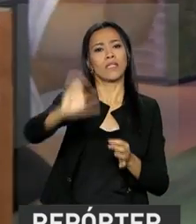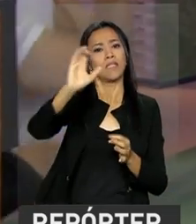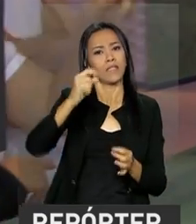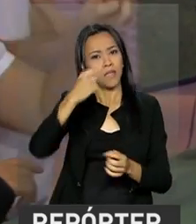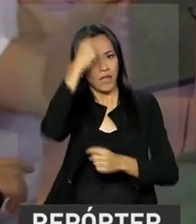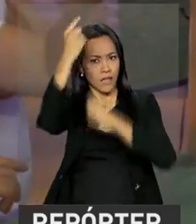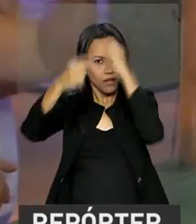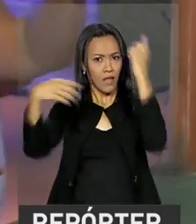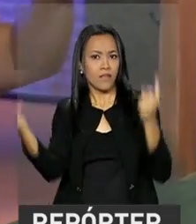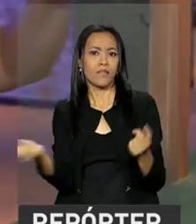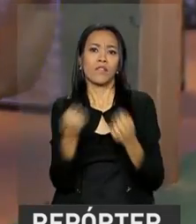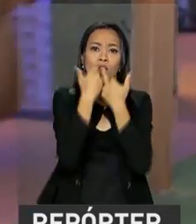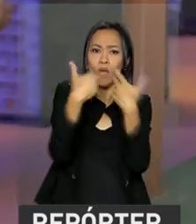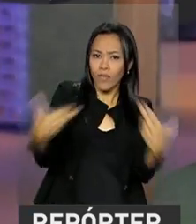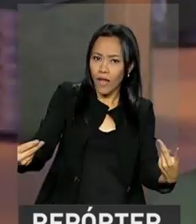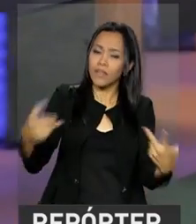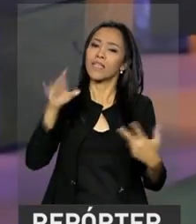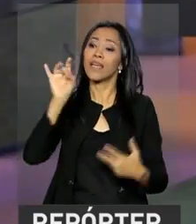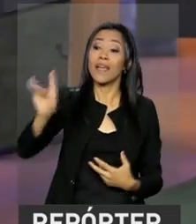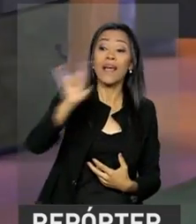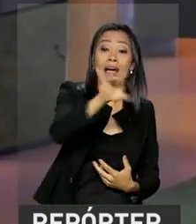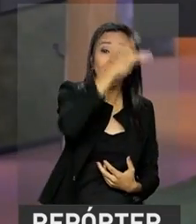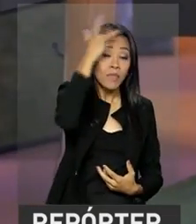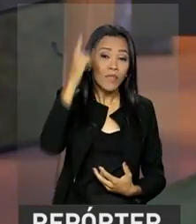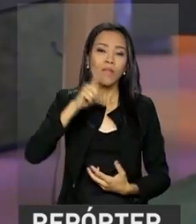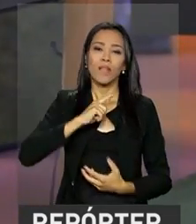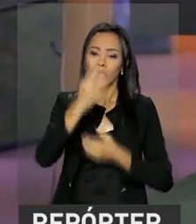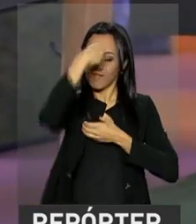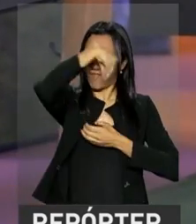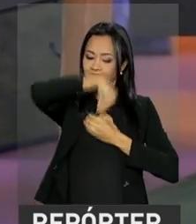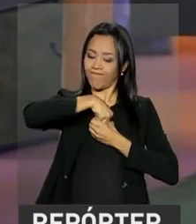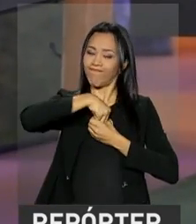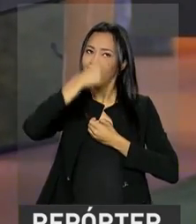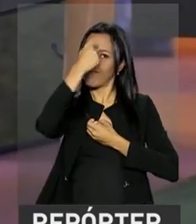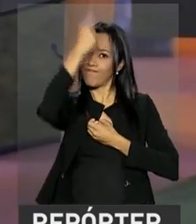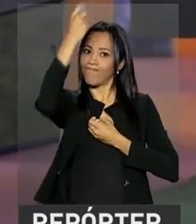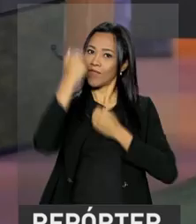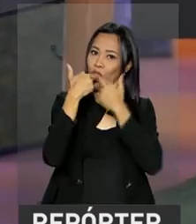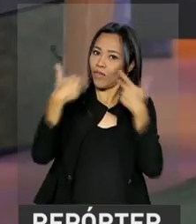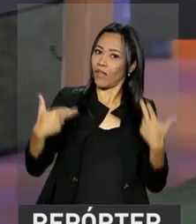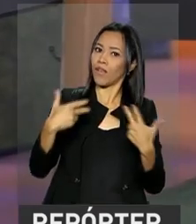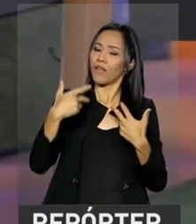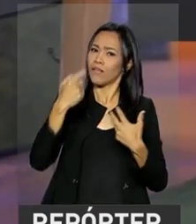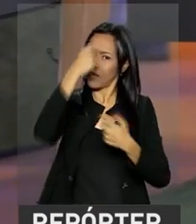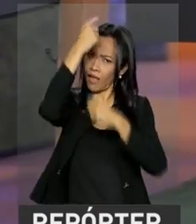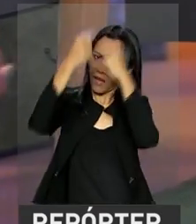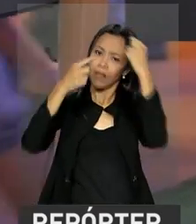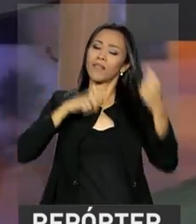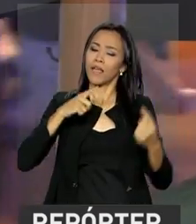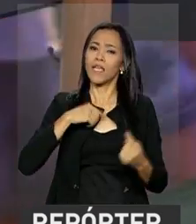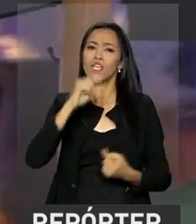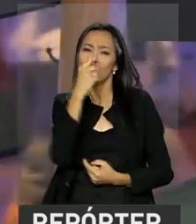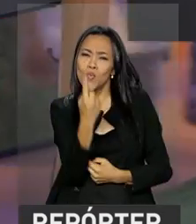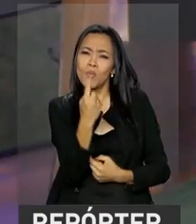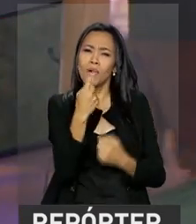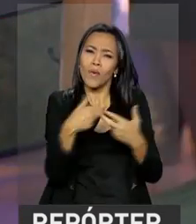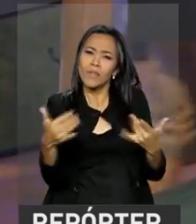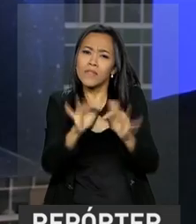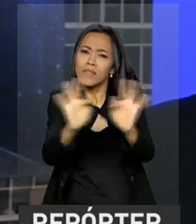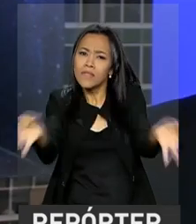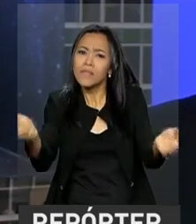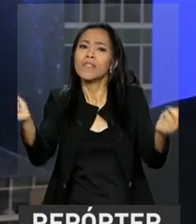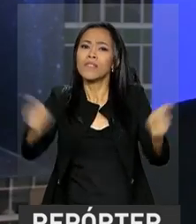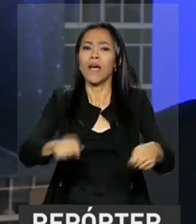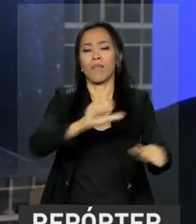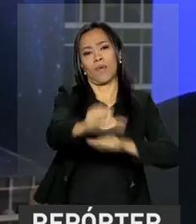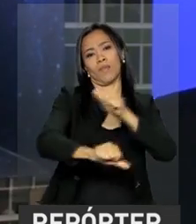é mostrar que todo mundo tem um inventor dentro de si e que às vezes pequenos gestos podem mudar a vida de muita gente